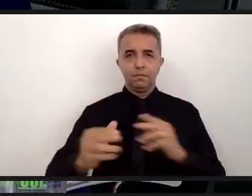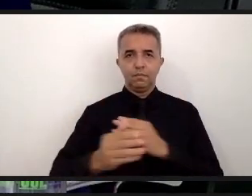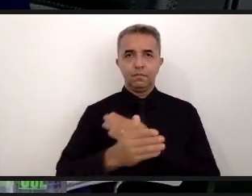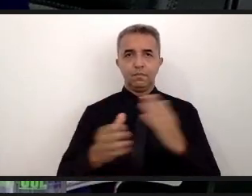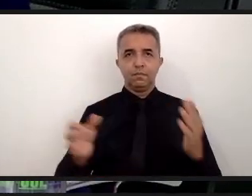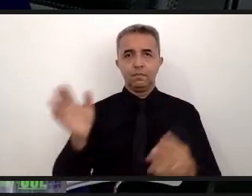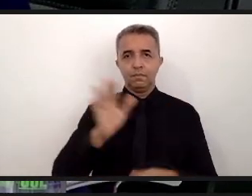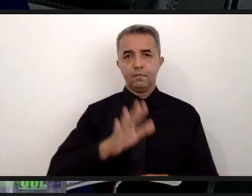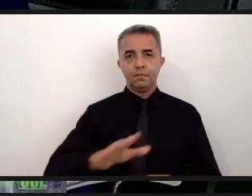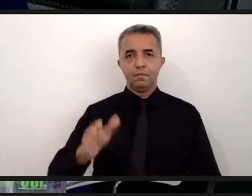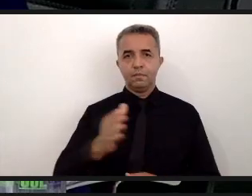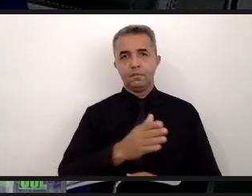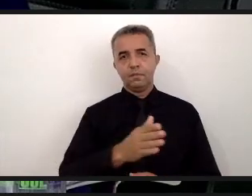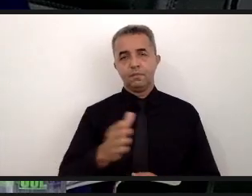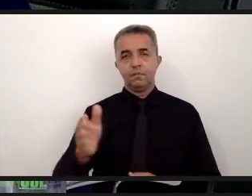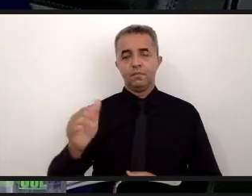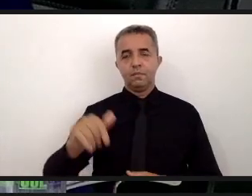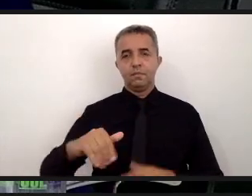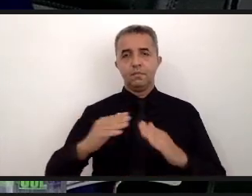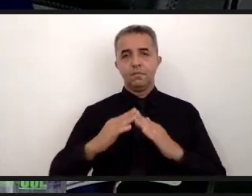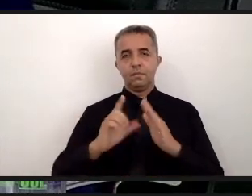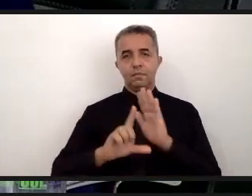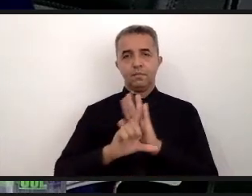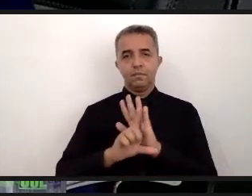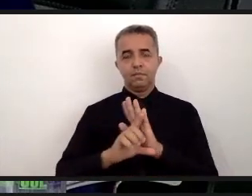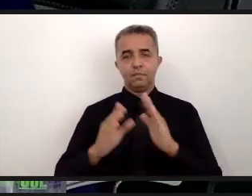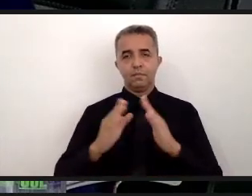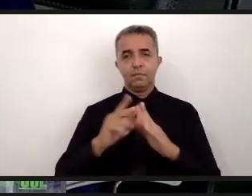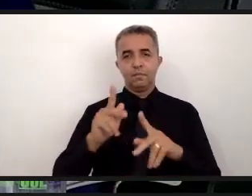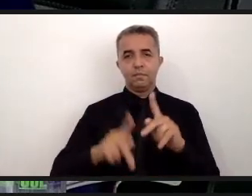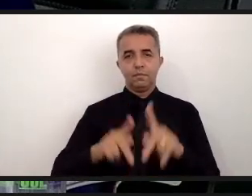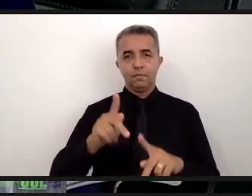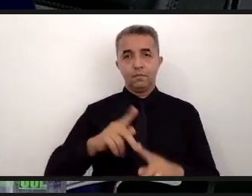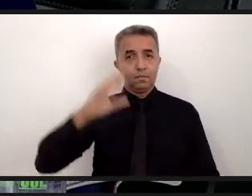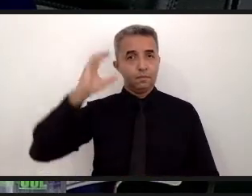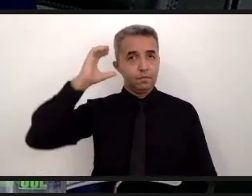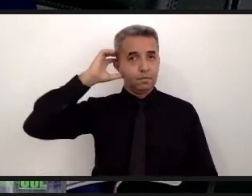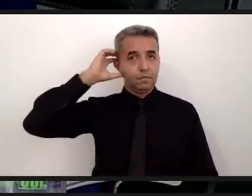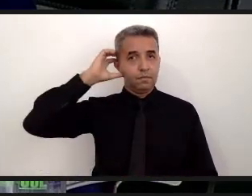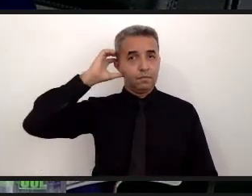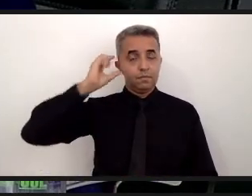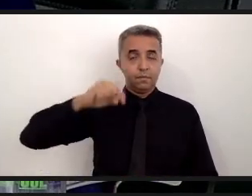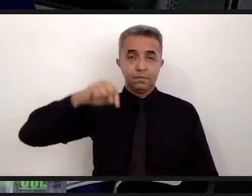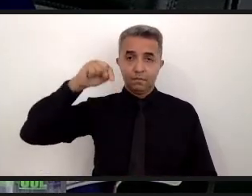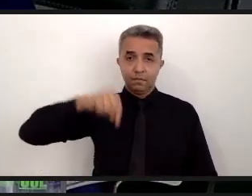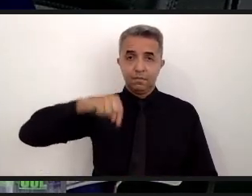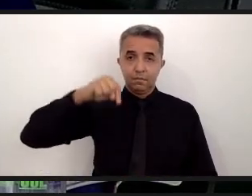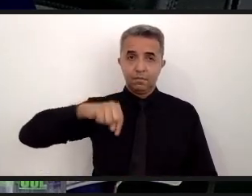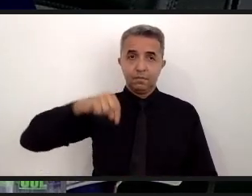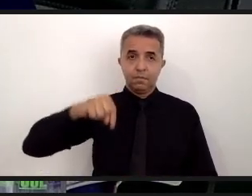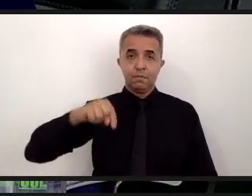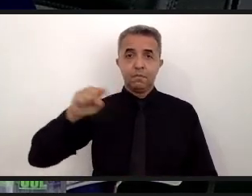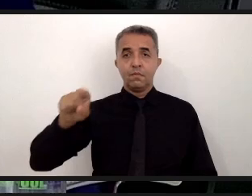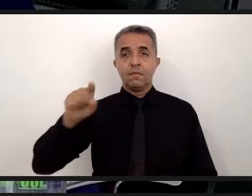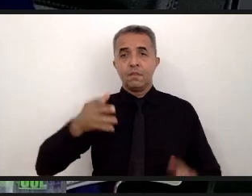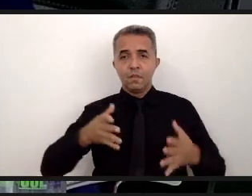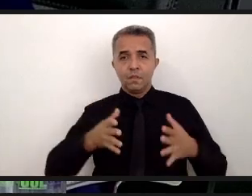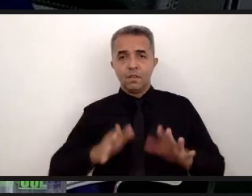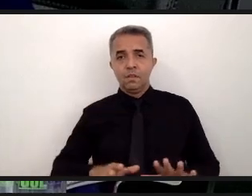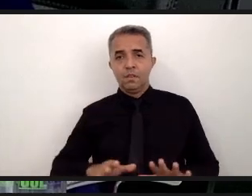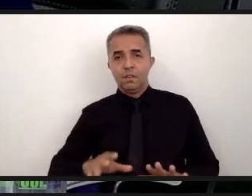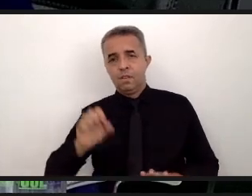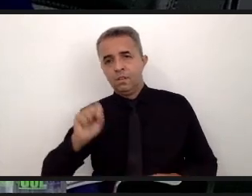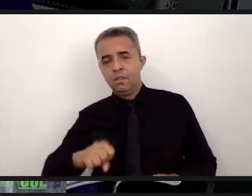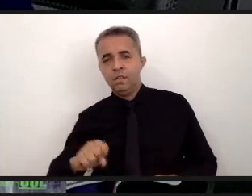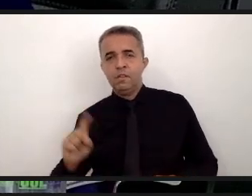essa Casa de Leis é a casa do povo cuiabano. Aqui, quem nasceu ou quem não nasceu, e que ama